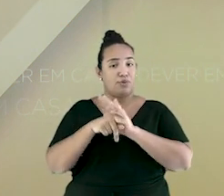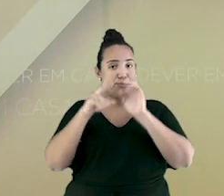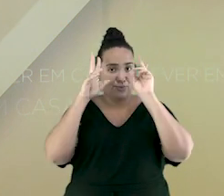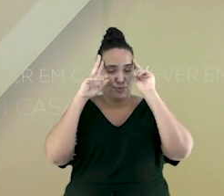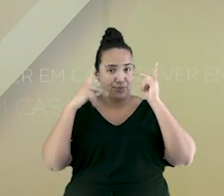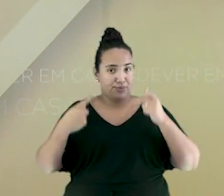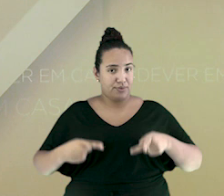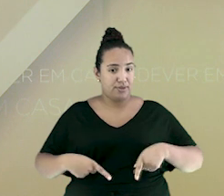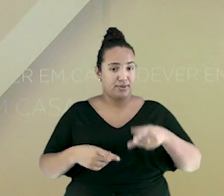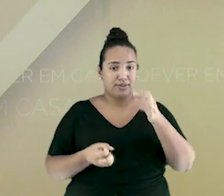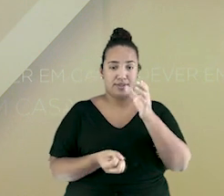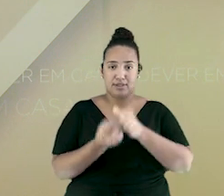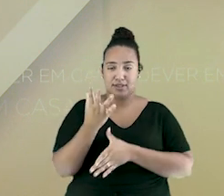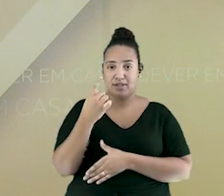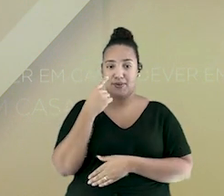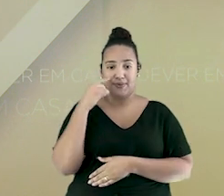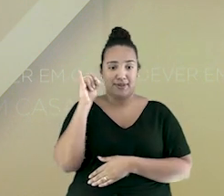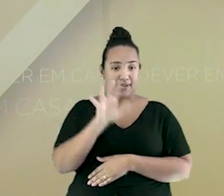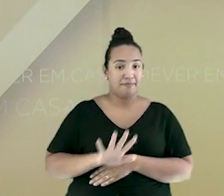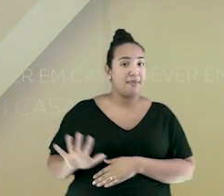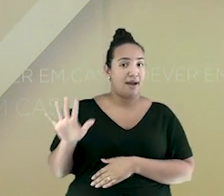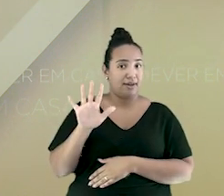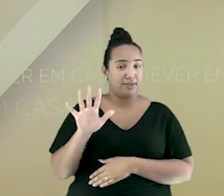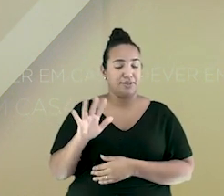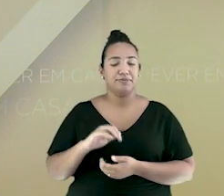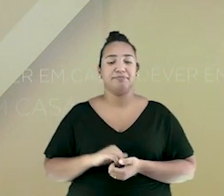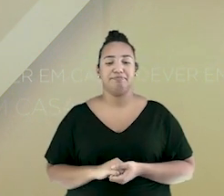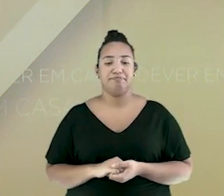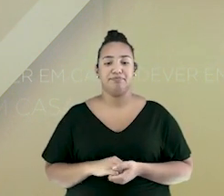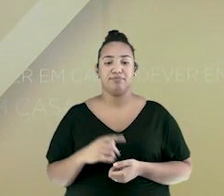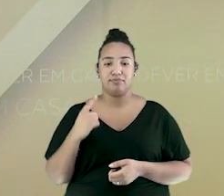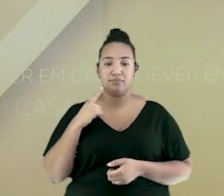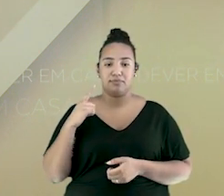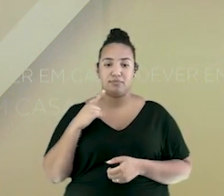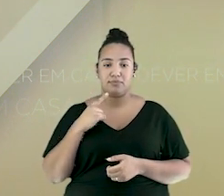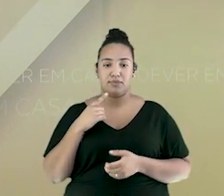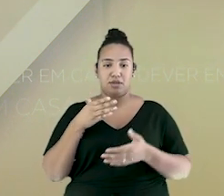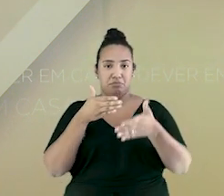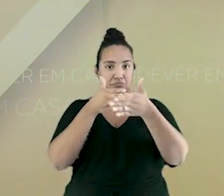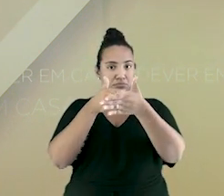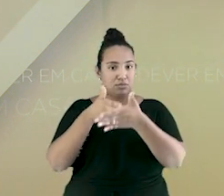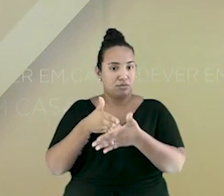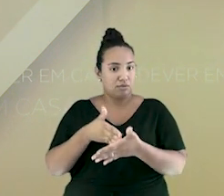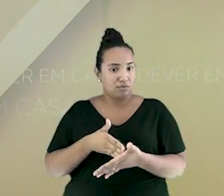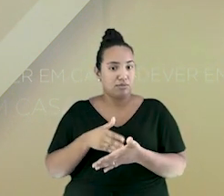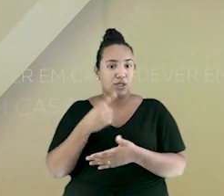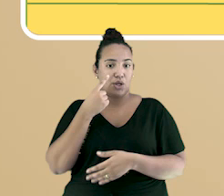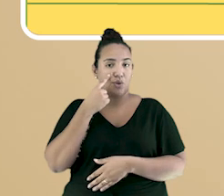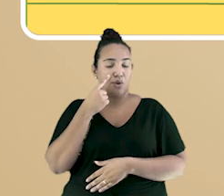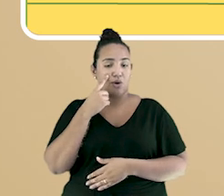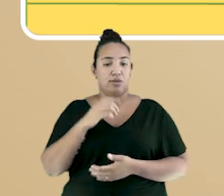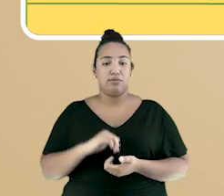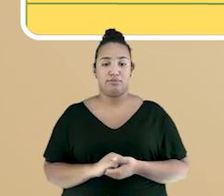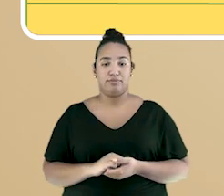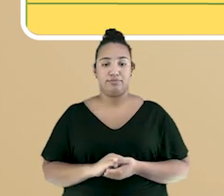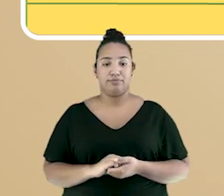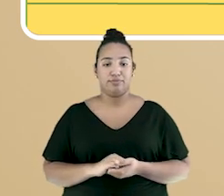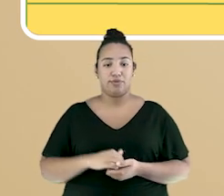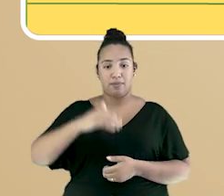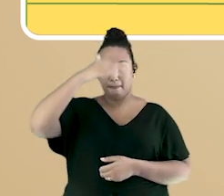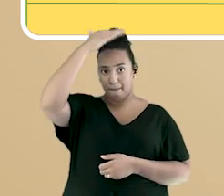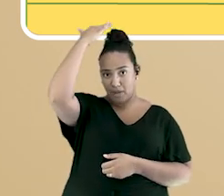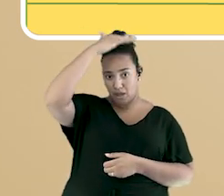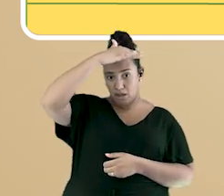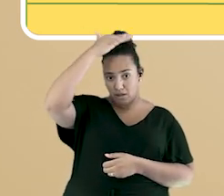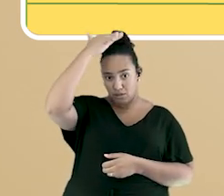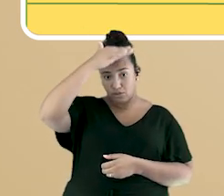Nessa imagem, vemos um exemplo de fronteira artificial, uma divisória mesmo. Neste caso,